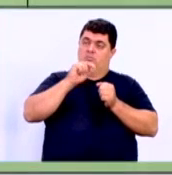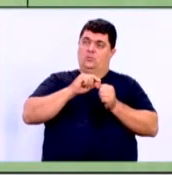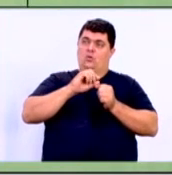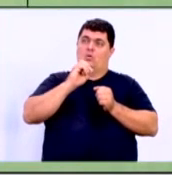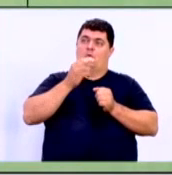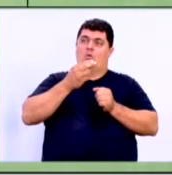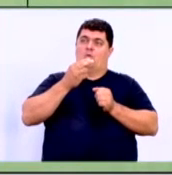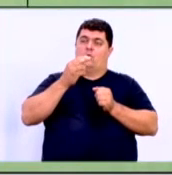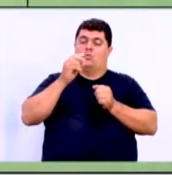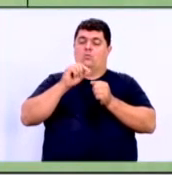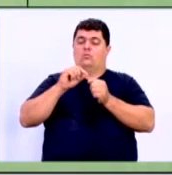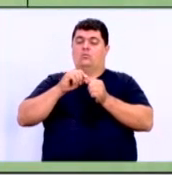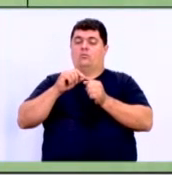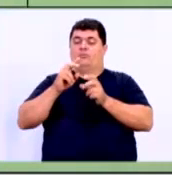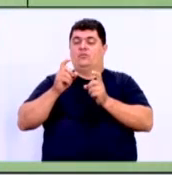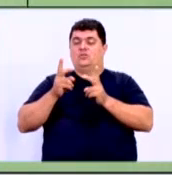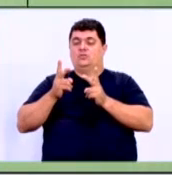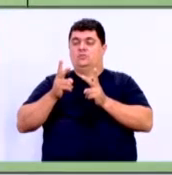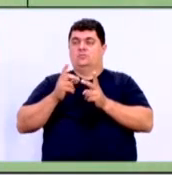o custo do que eu vendi?